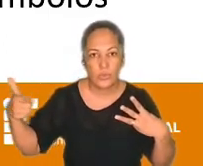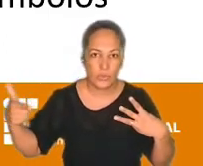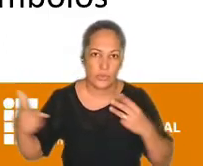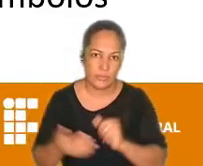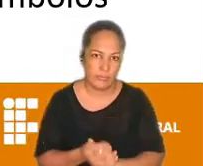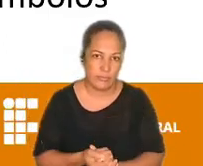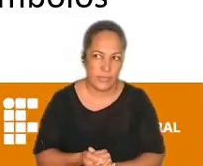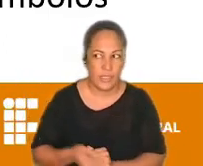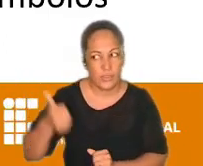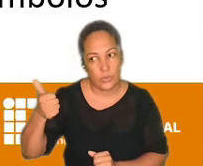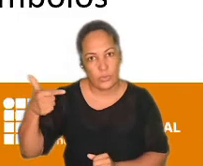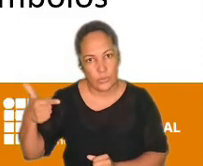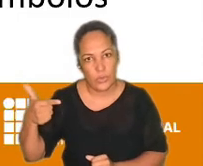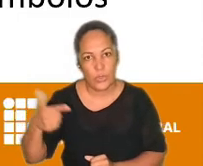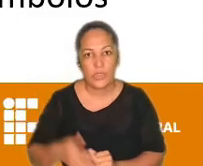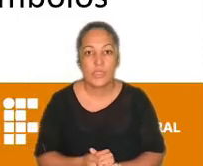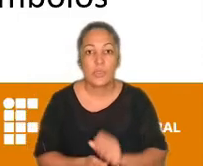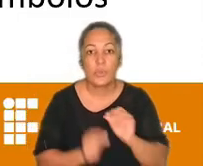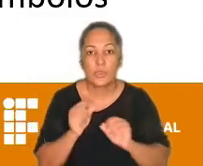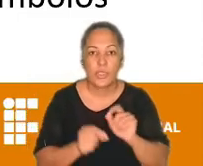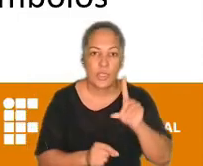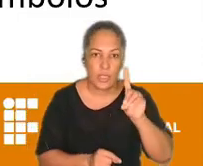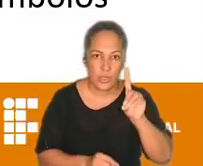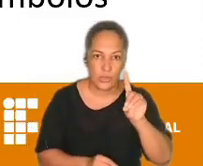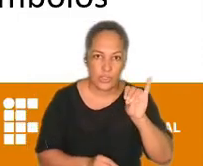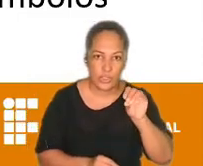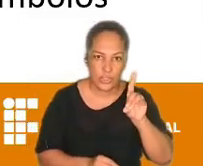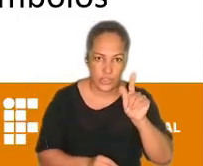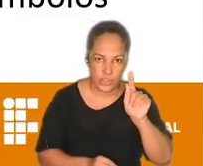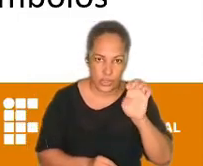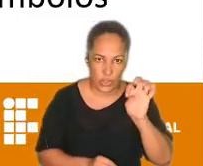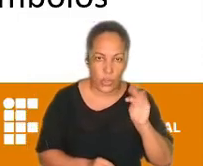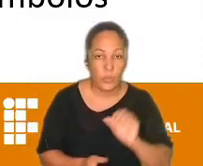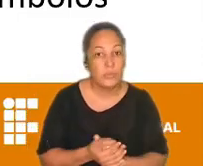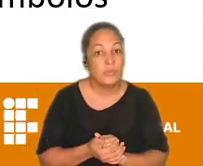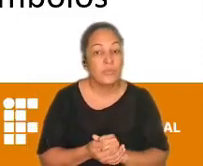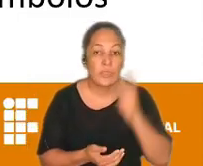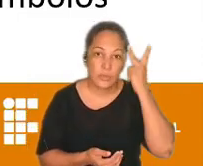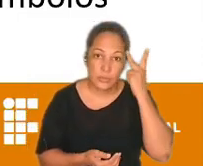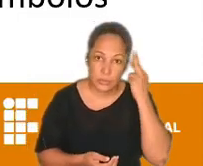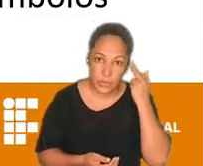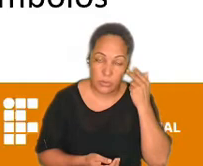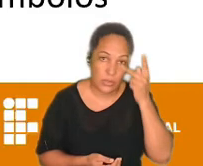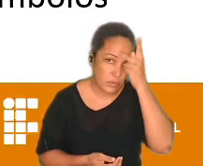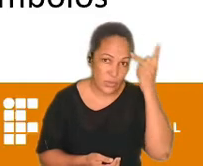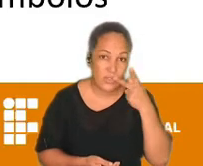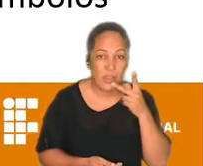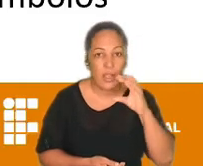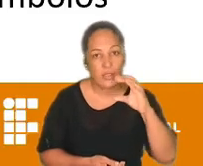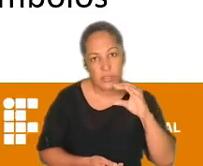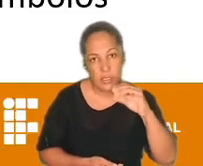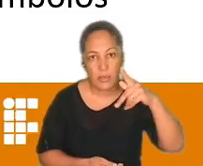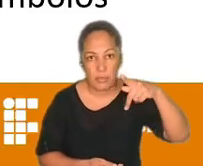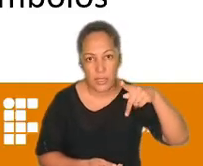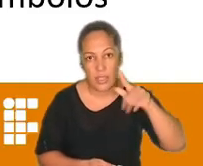é o dígito verificador. Então, normalmente as pessoas falam de CPF, né? As pessoas leem o CPF e escrevem